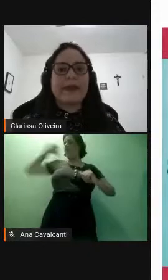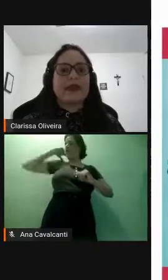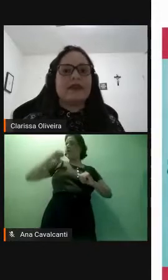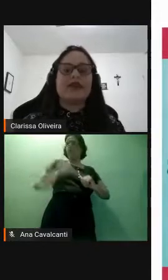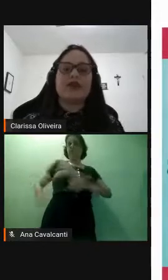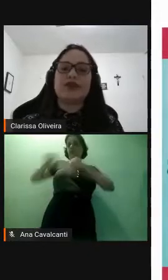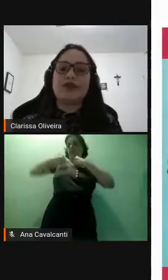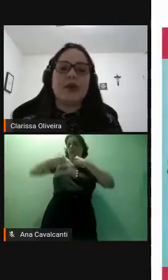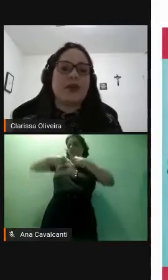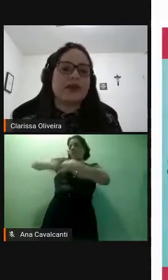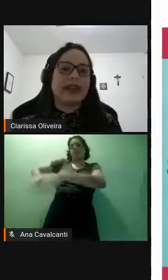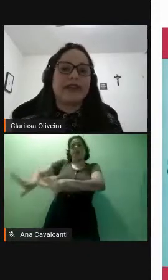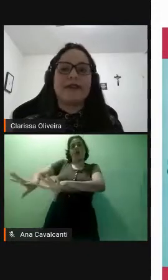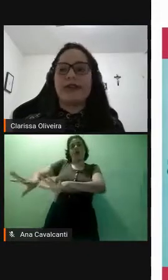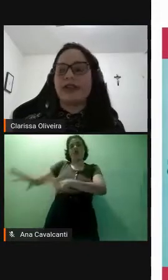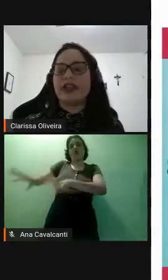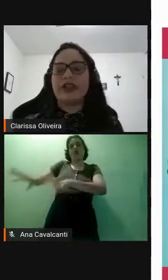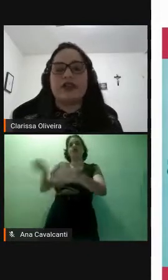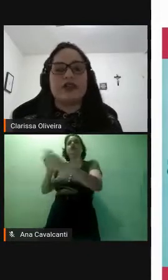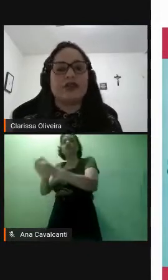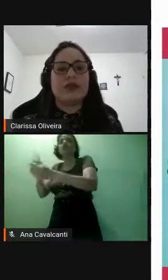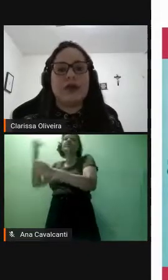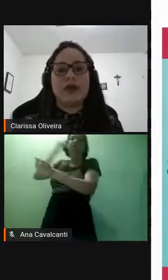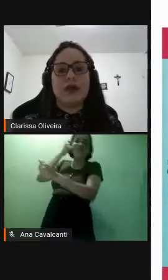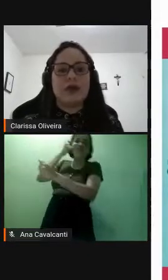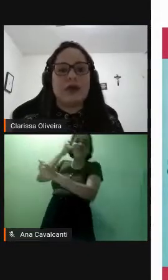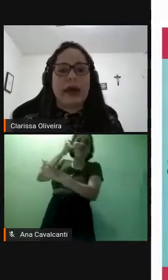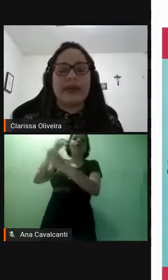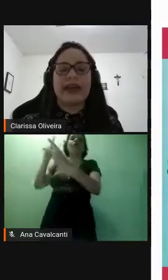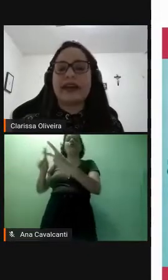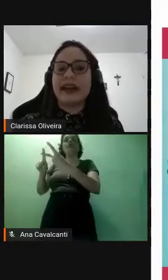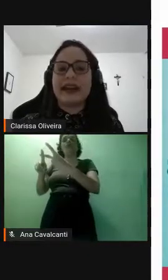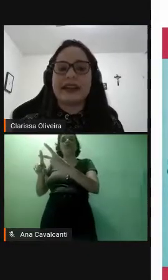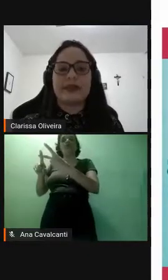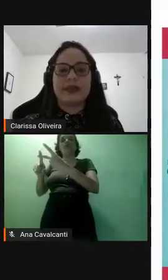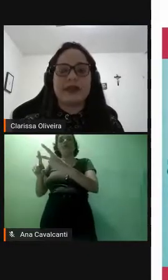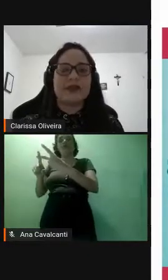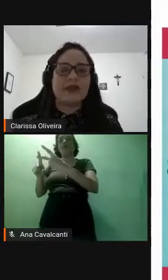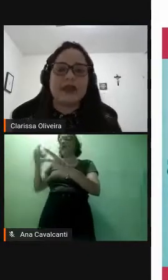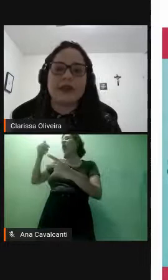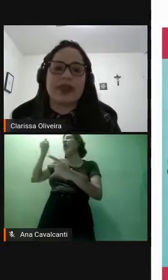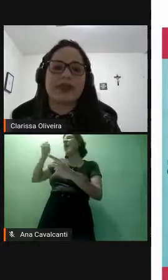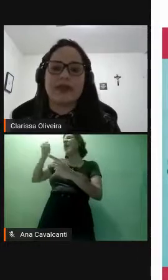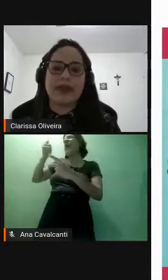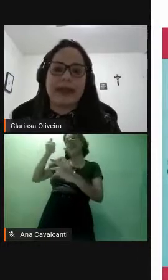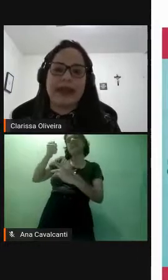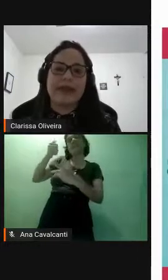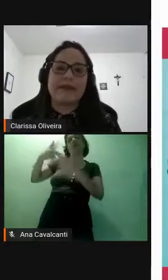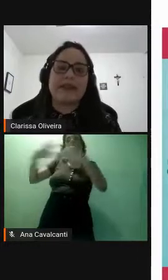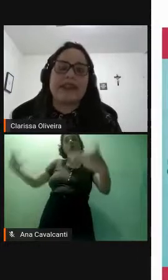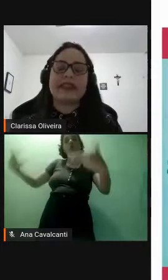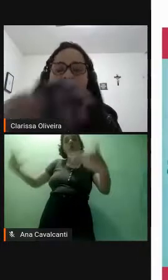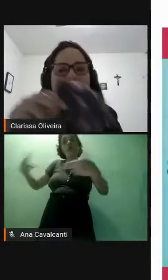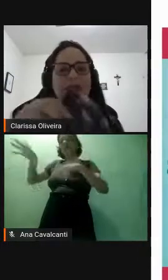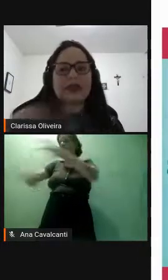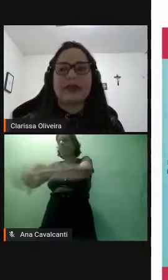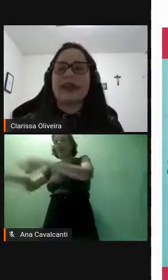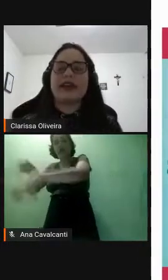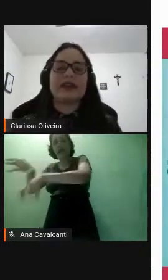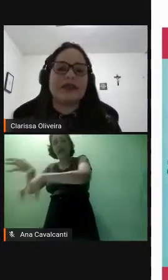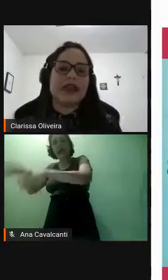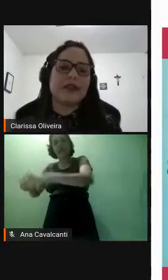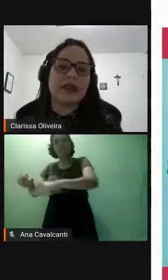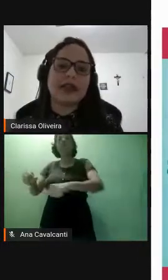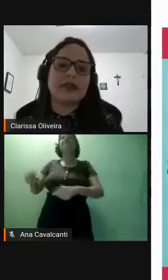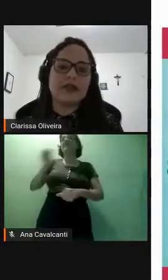bolsa, junto com o meu telefone, junto com a minha caneta, porque são todos objetos que eu vou pegar. E se ela estiver